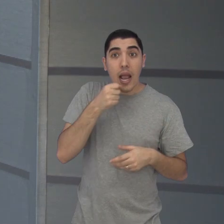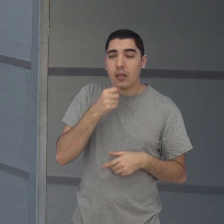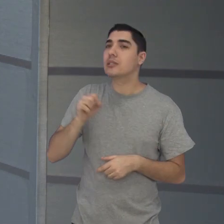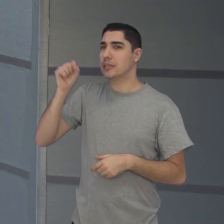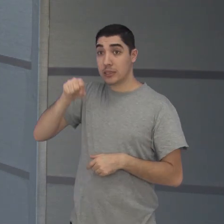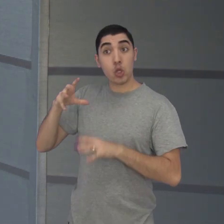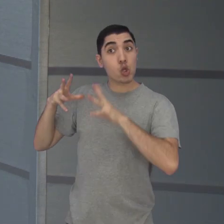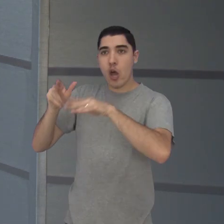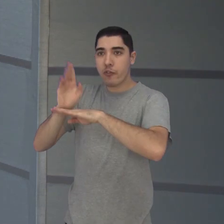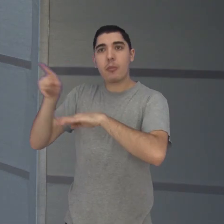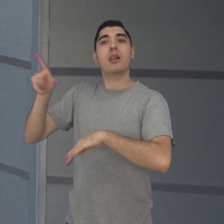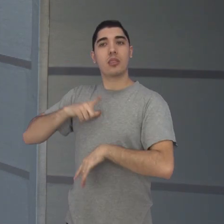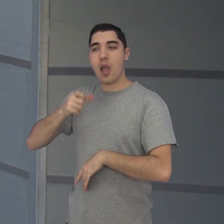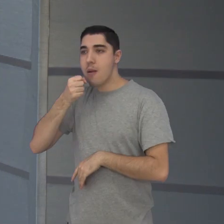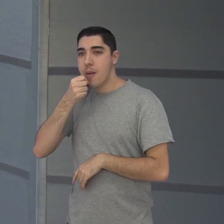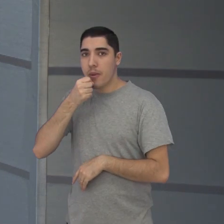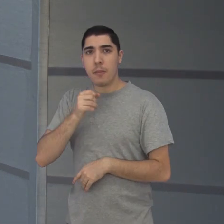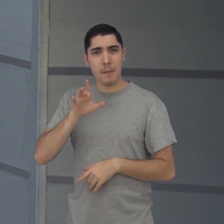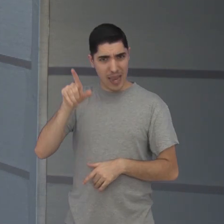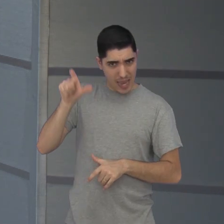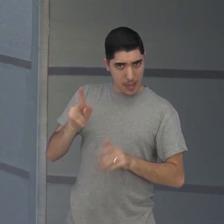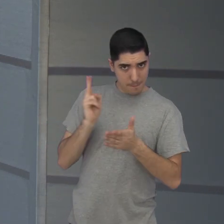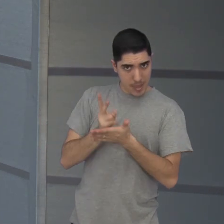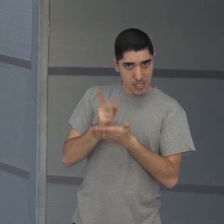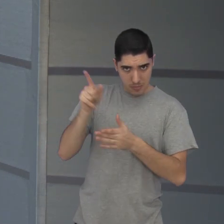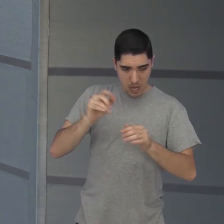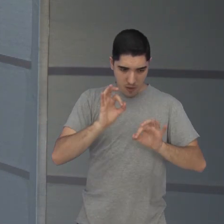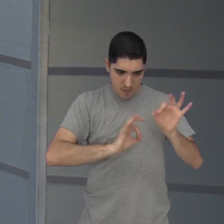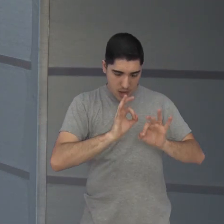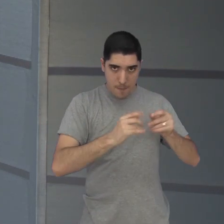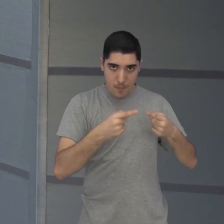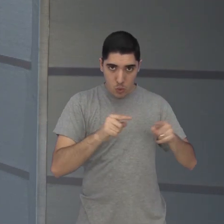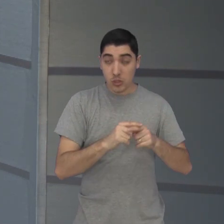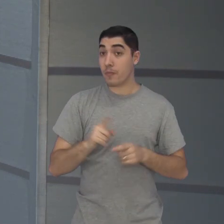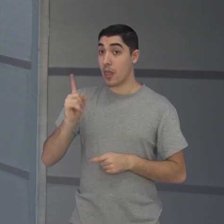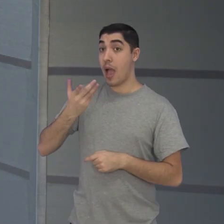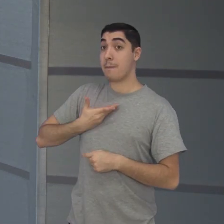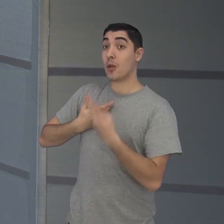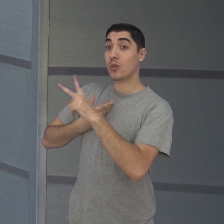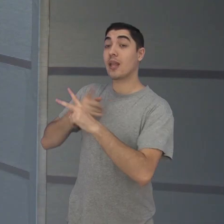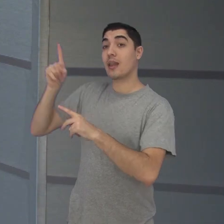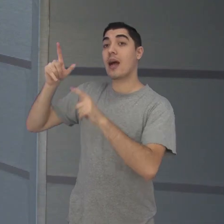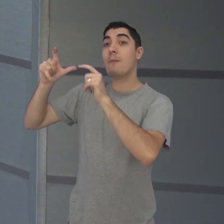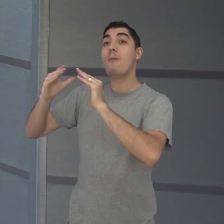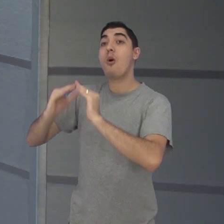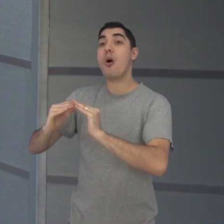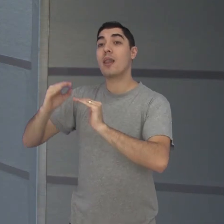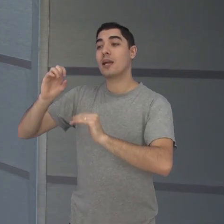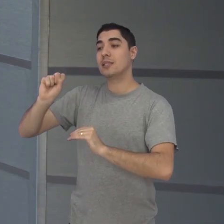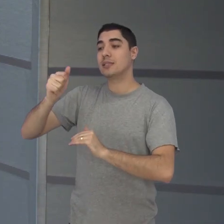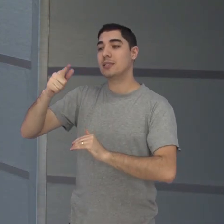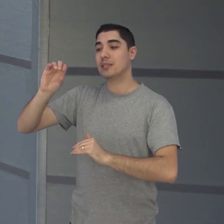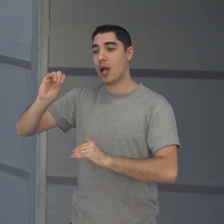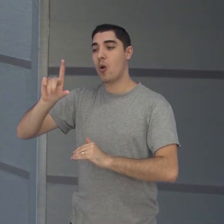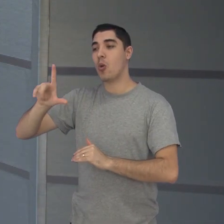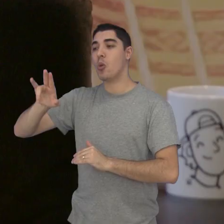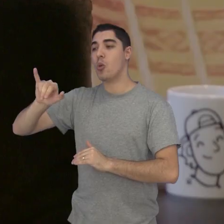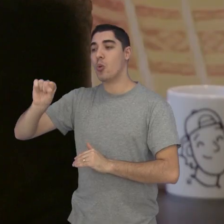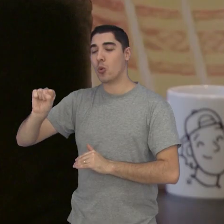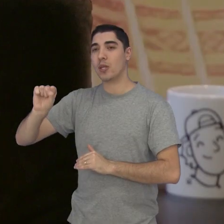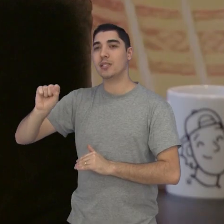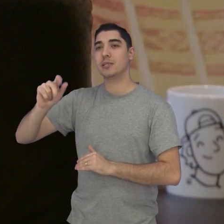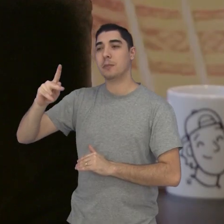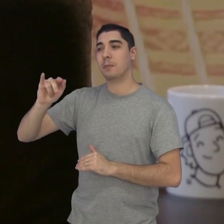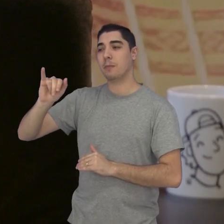o Mazzaropi cantava. E ele tem as composições dele? Quem compunha, aí era um amigo dele de São Luís do Paraitinga, chamado Eupídio dos